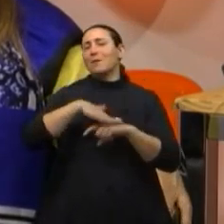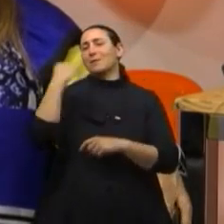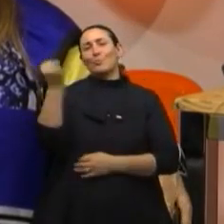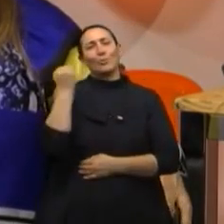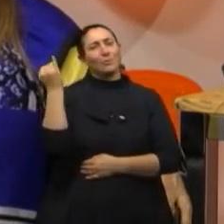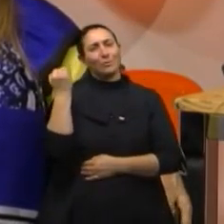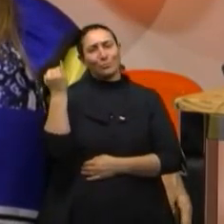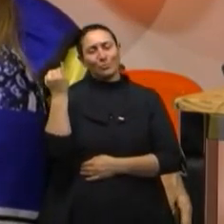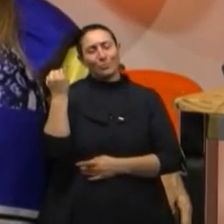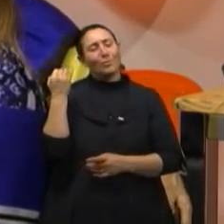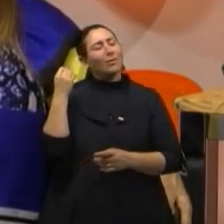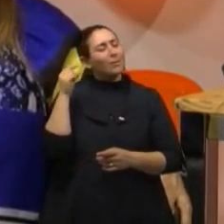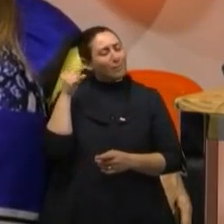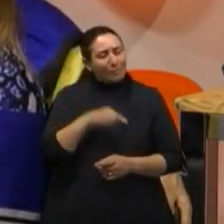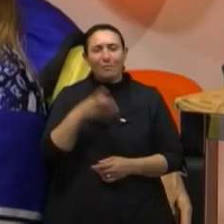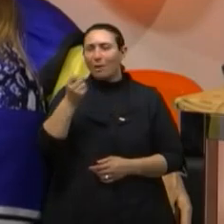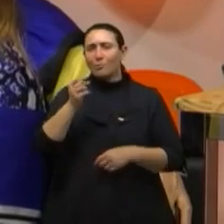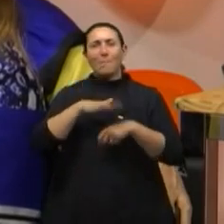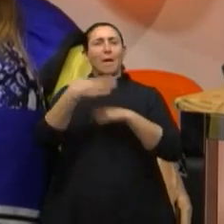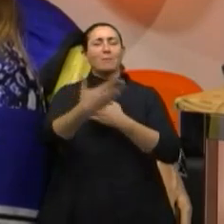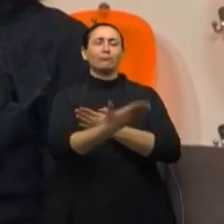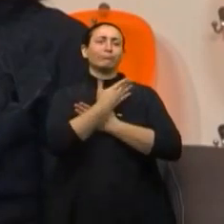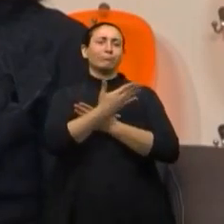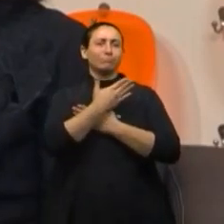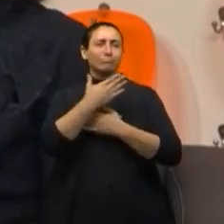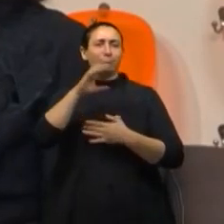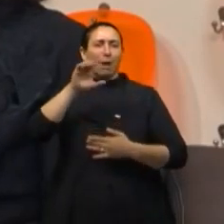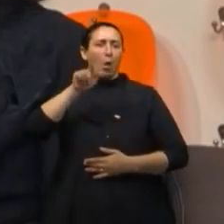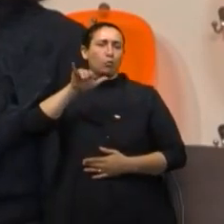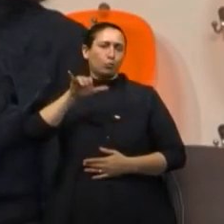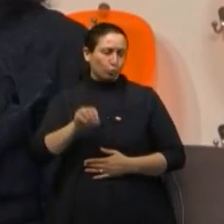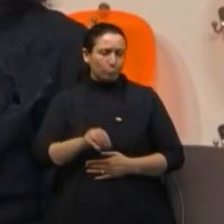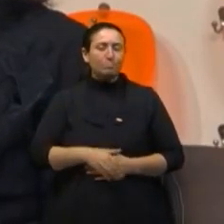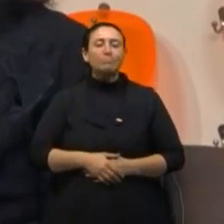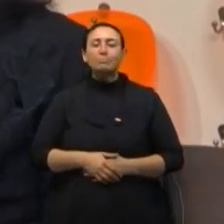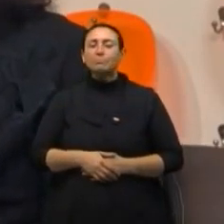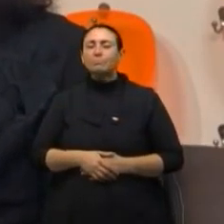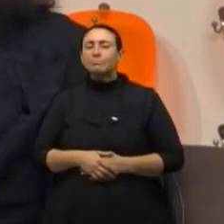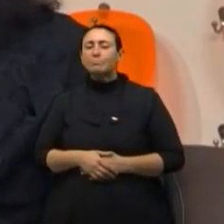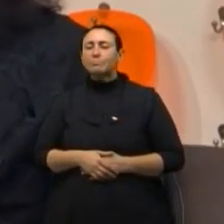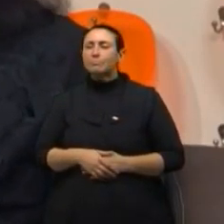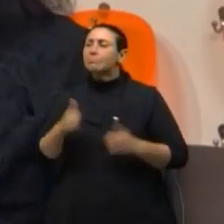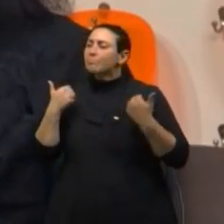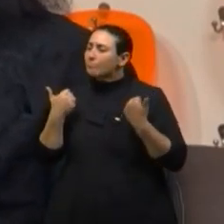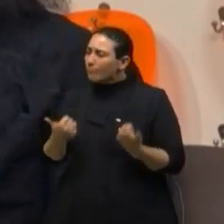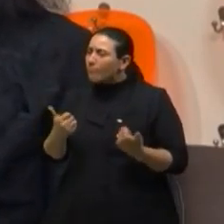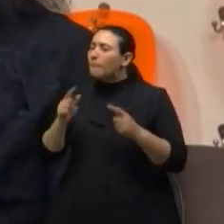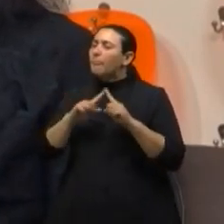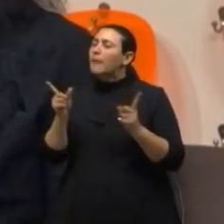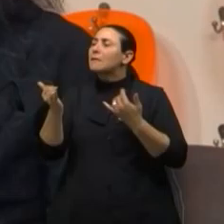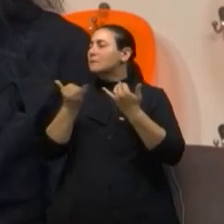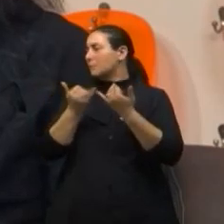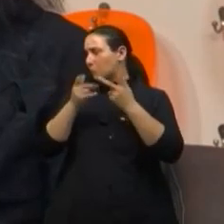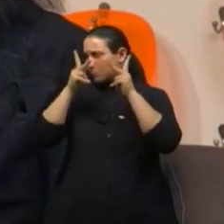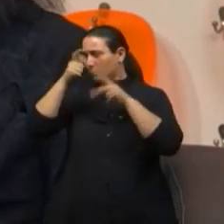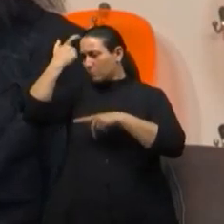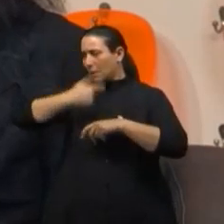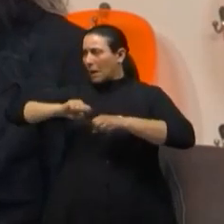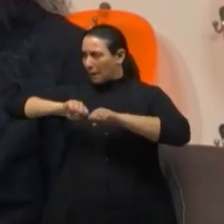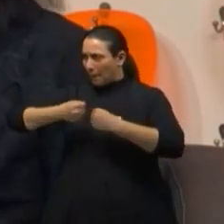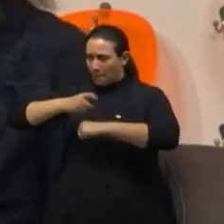leite por si só é a maior fonte tá E e me diz o seguinte quando existe a fratura a vitamina